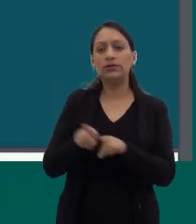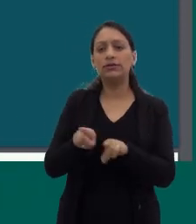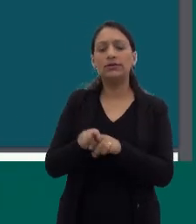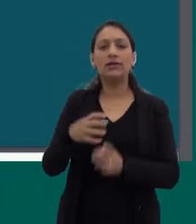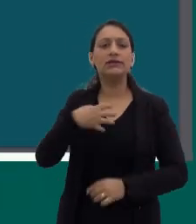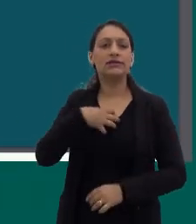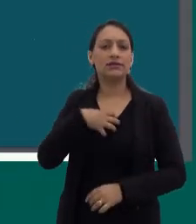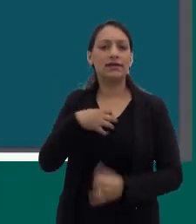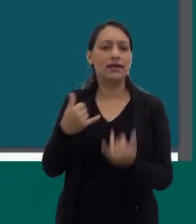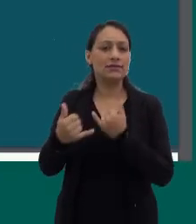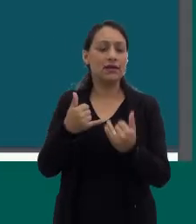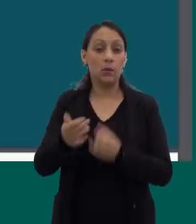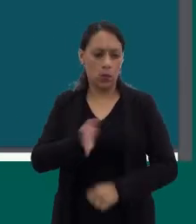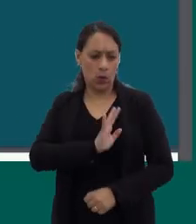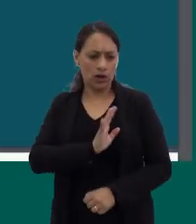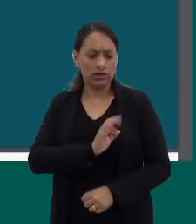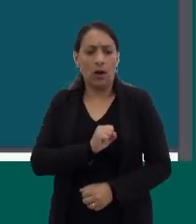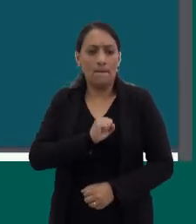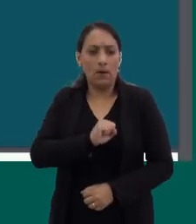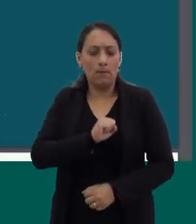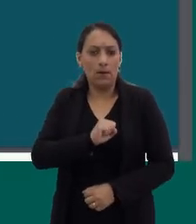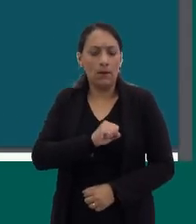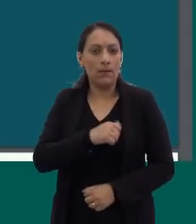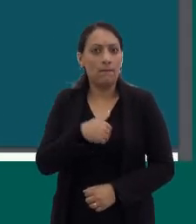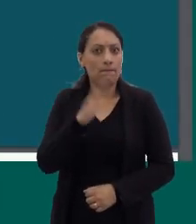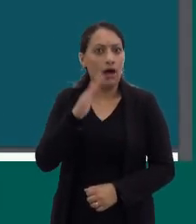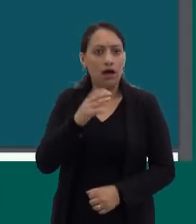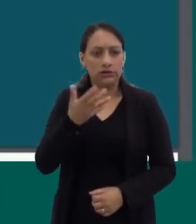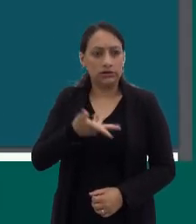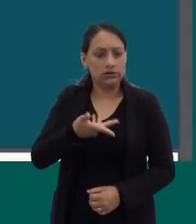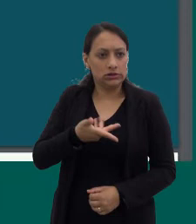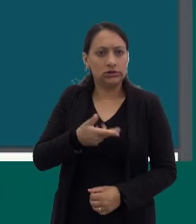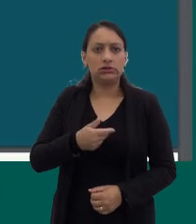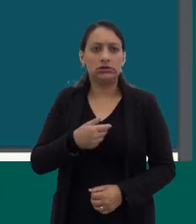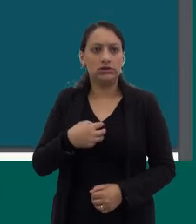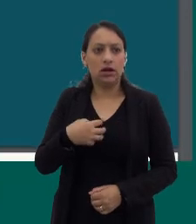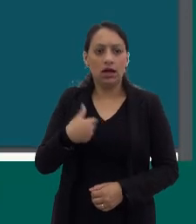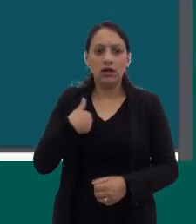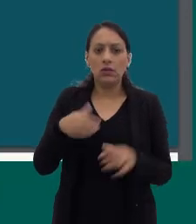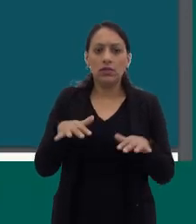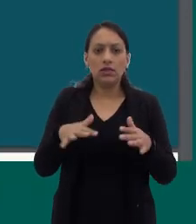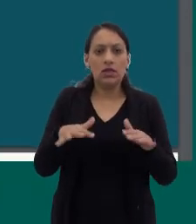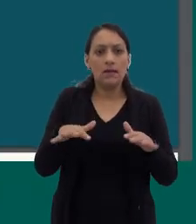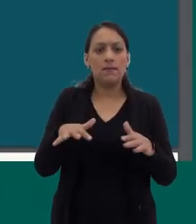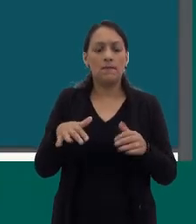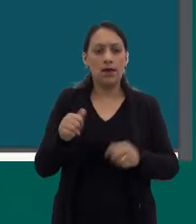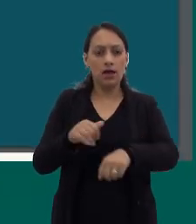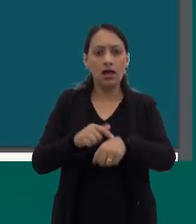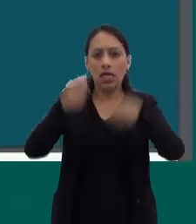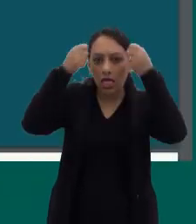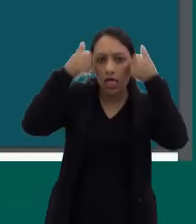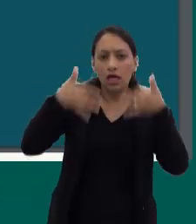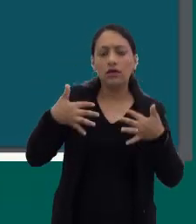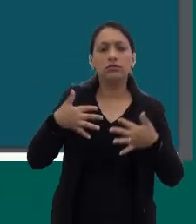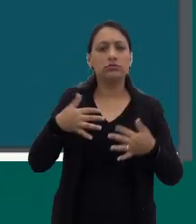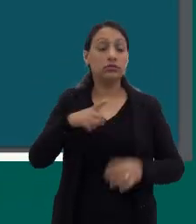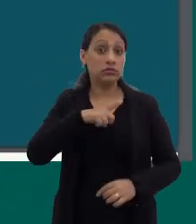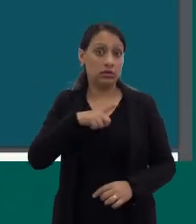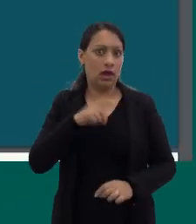coração começa a acelerar mais, a mão começa a tremer, o corpo a suar, né? Tem um sintoma em